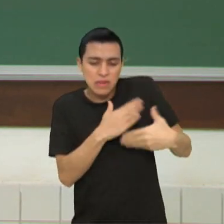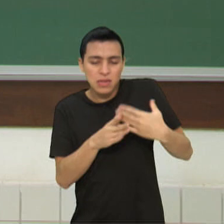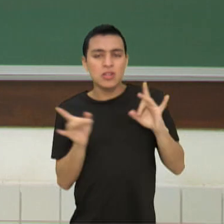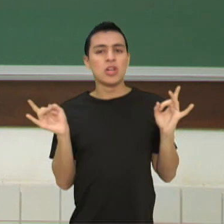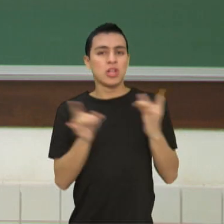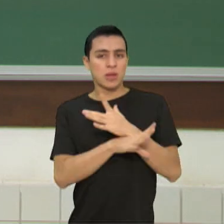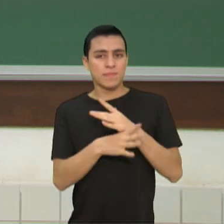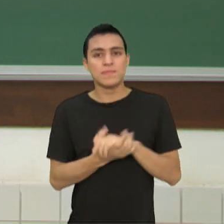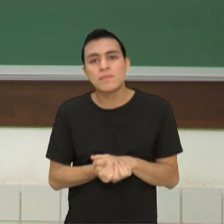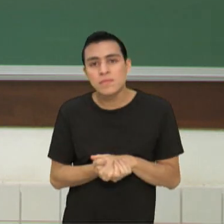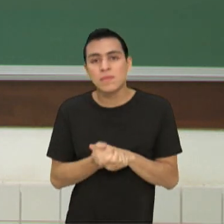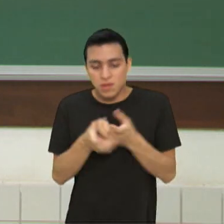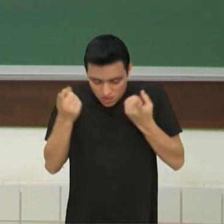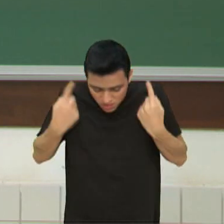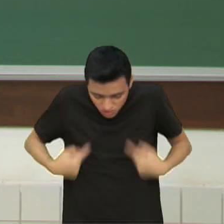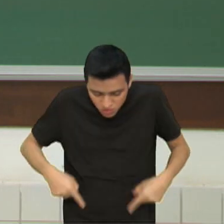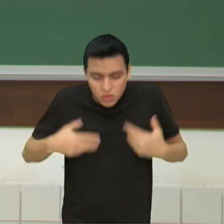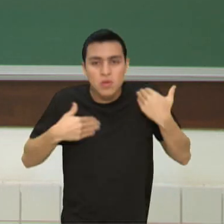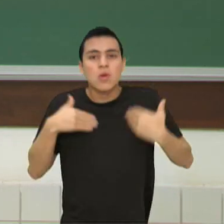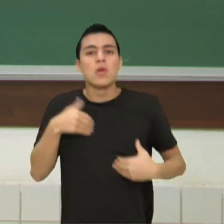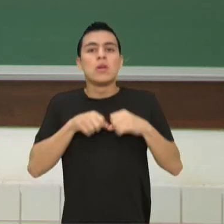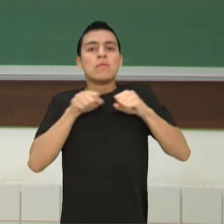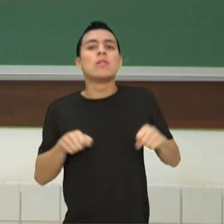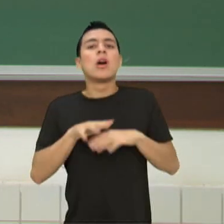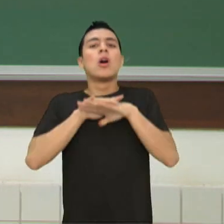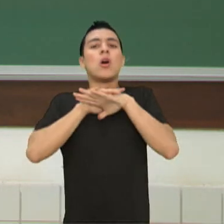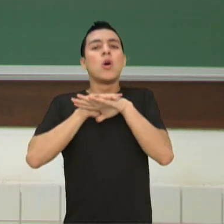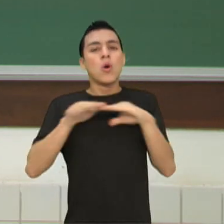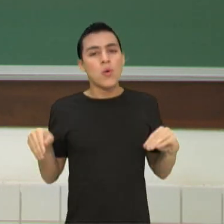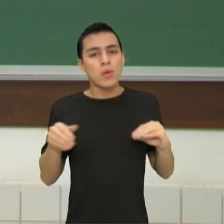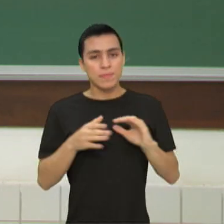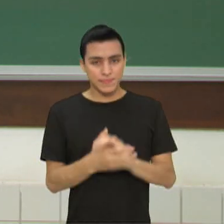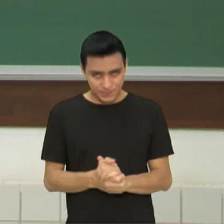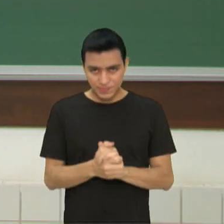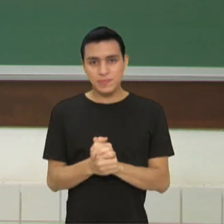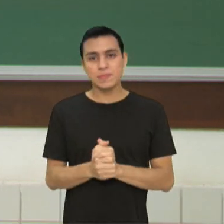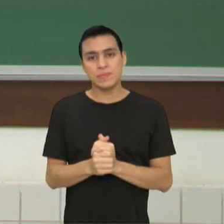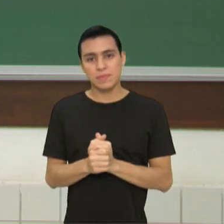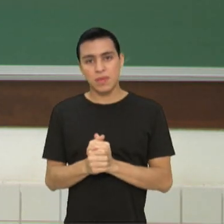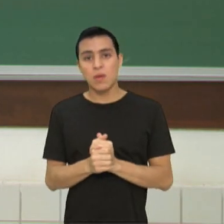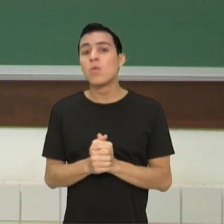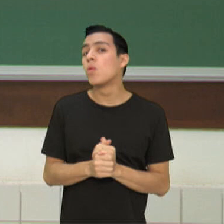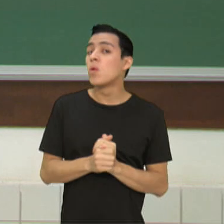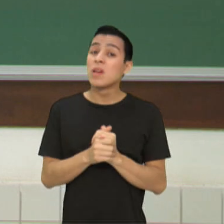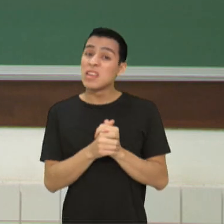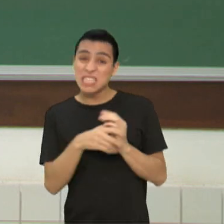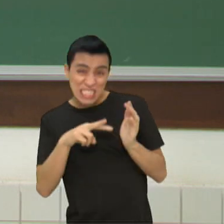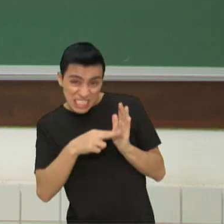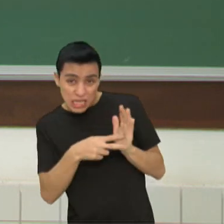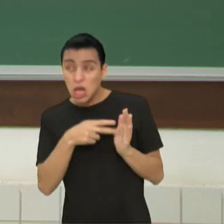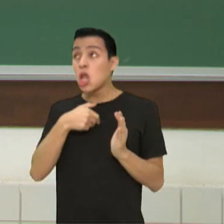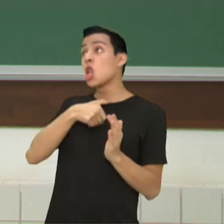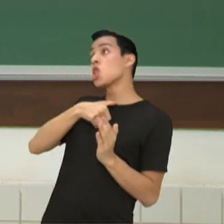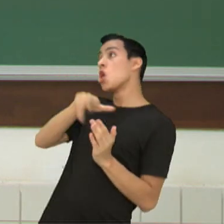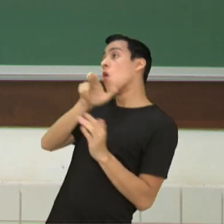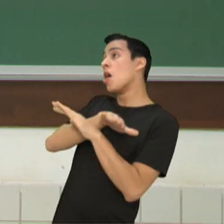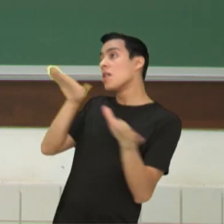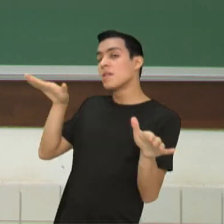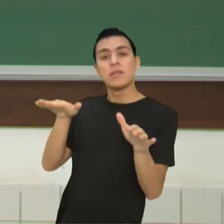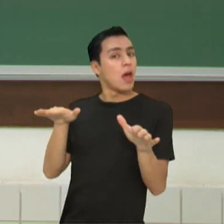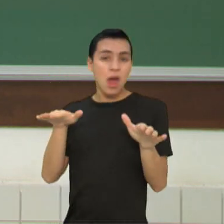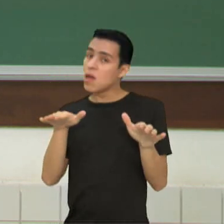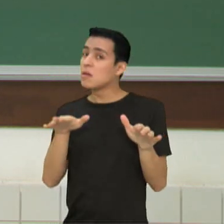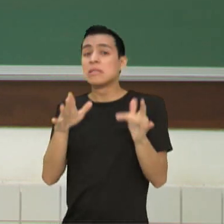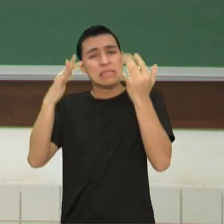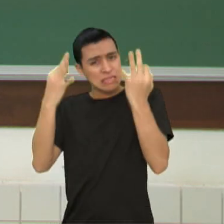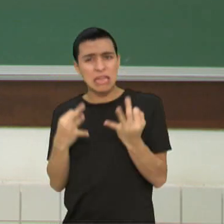processo, meu sistema imunológico me curou. Aí, isso não quer dizer que eu nunca mais peguei cachumba na minha vida.